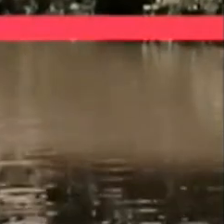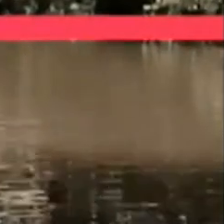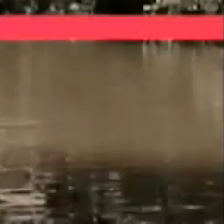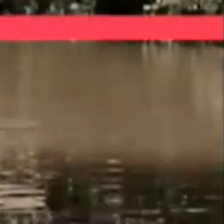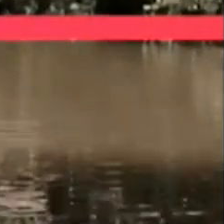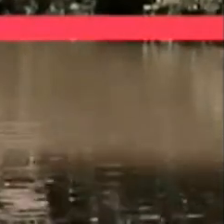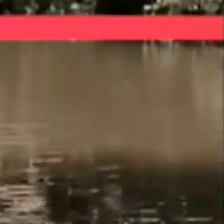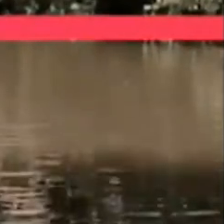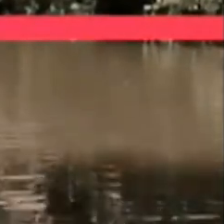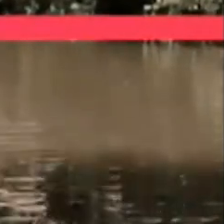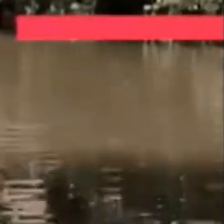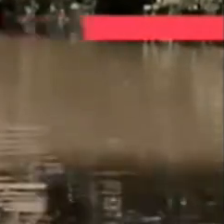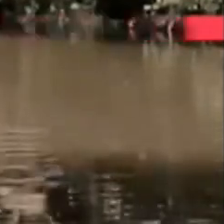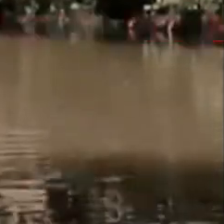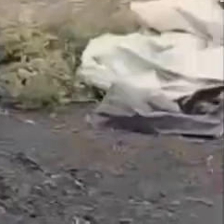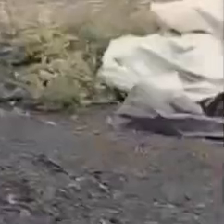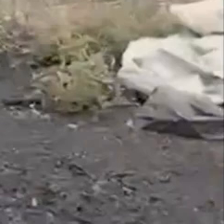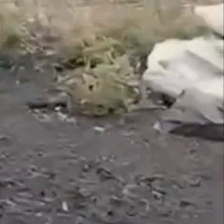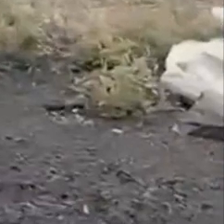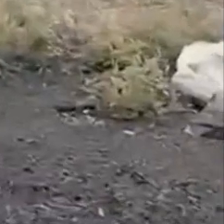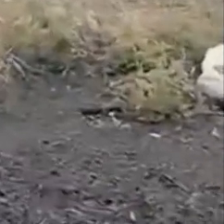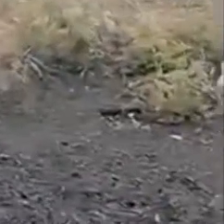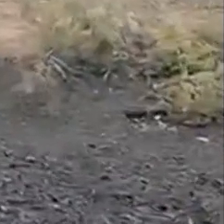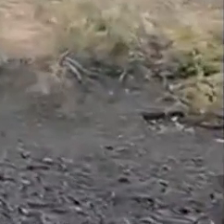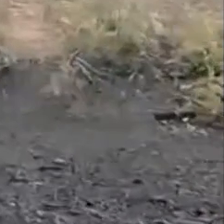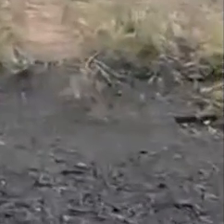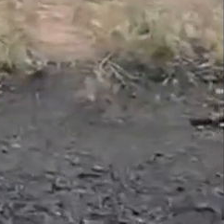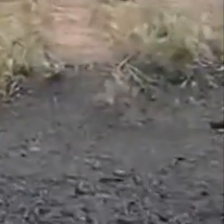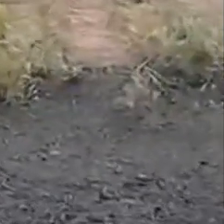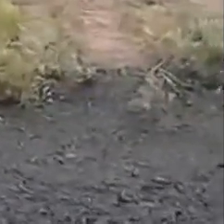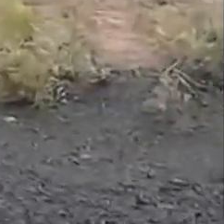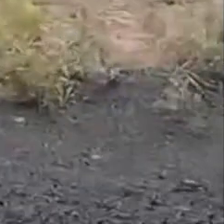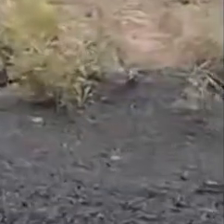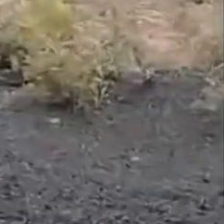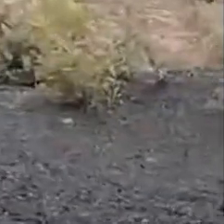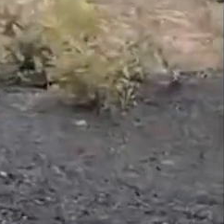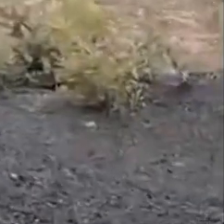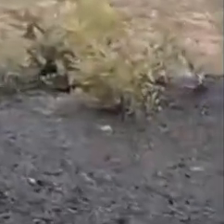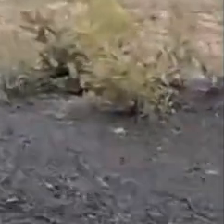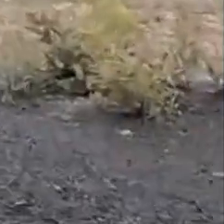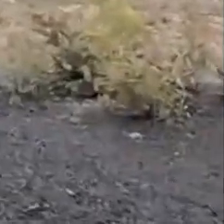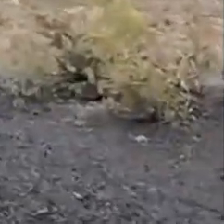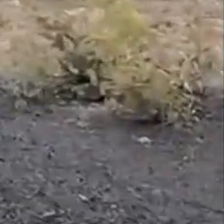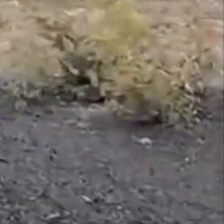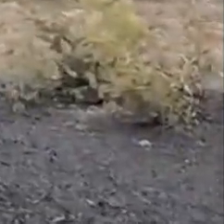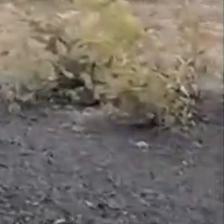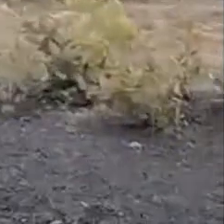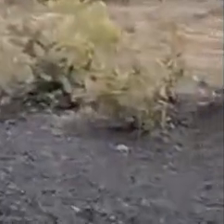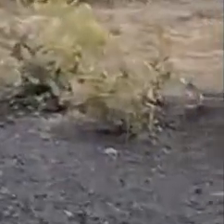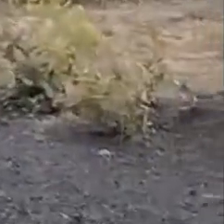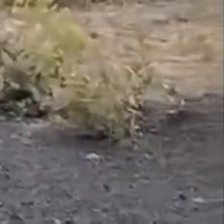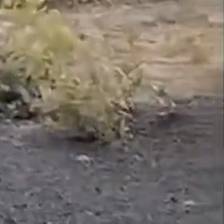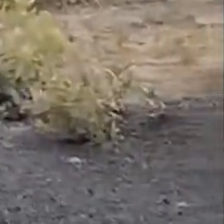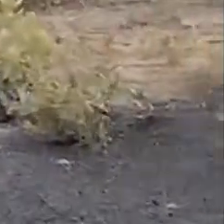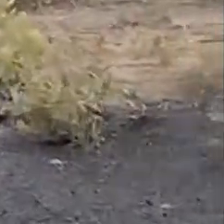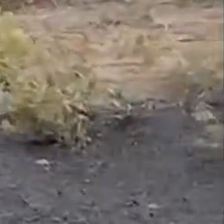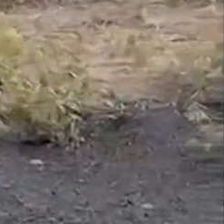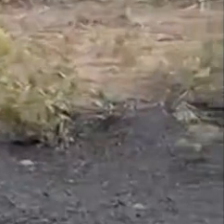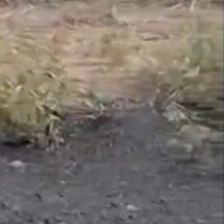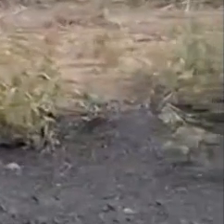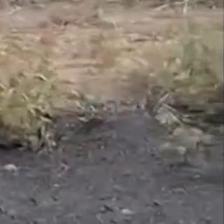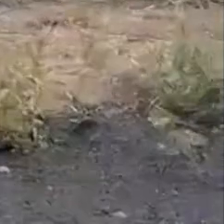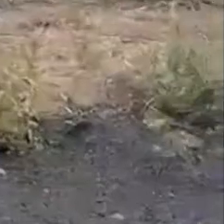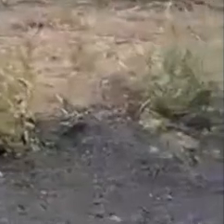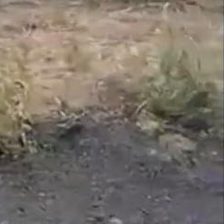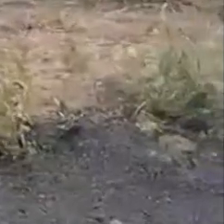esse dinheiro todo para investir então aqui a gente já conseguiu realizar pelo sindicato uns dois ou três projetos de crédito fundiário é uma é